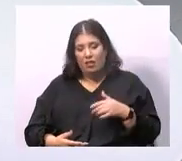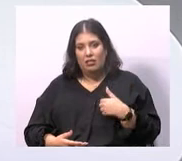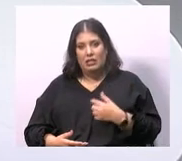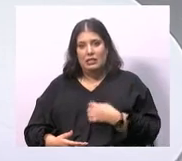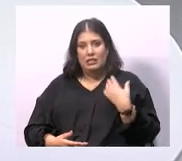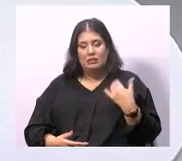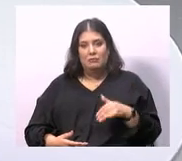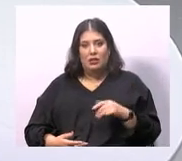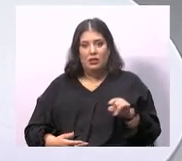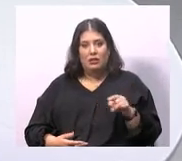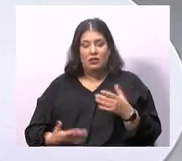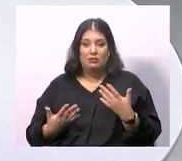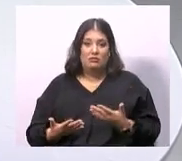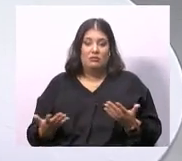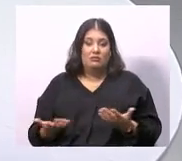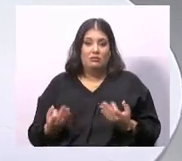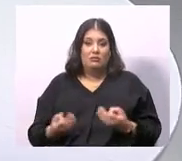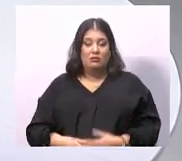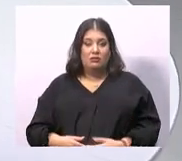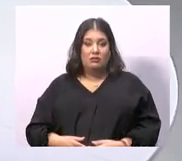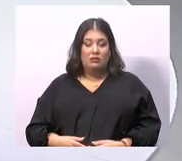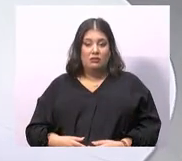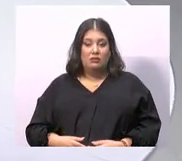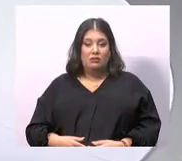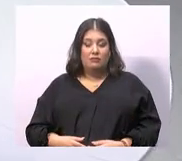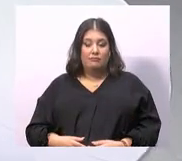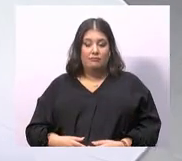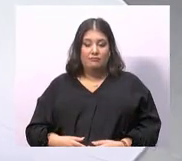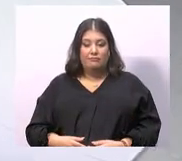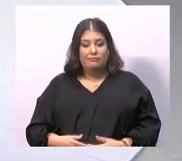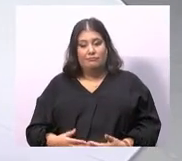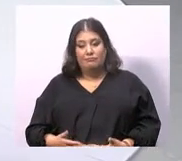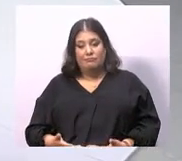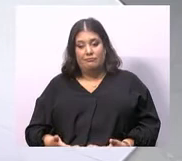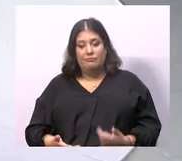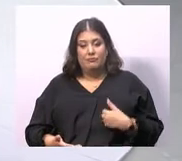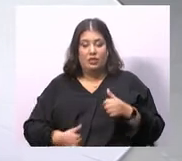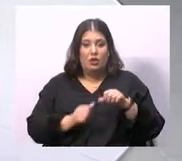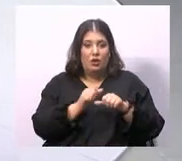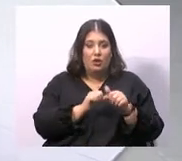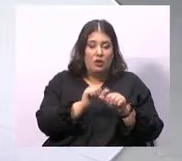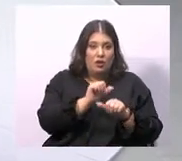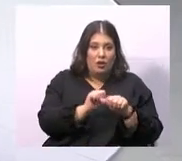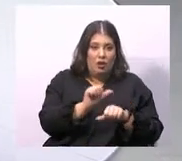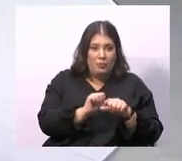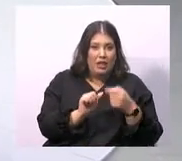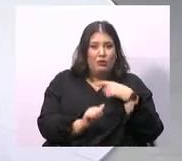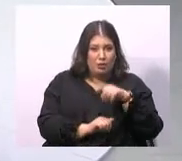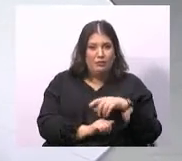de ter ficado assim. Será possível ficar, se eu for operada, que eu fique melhor?